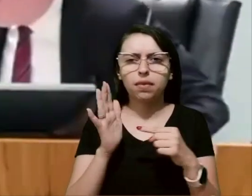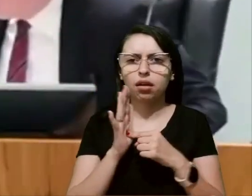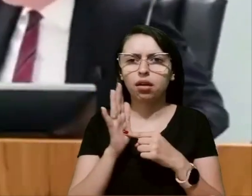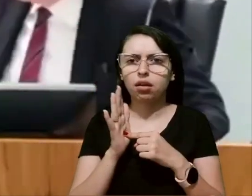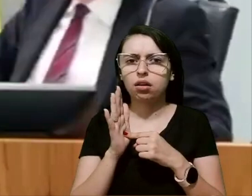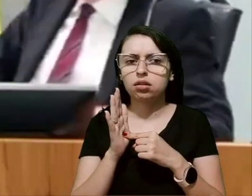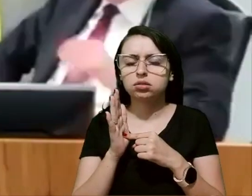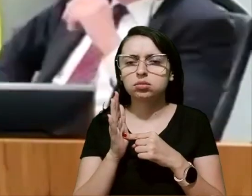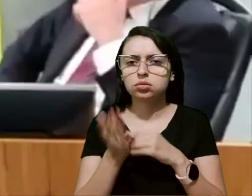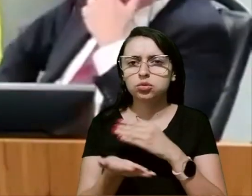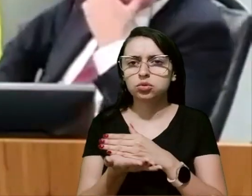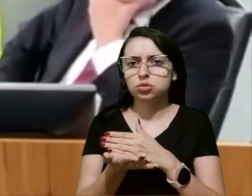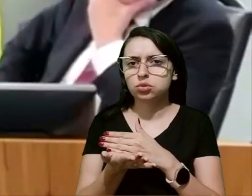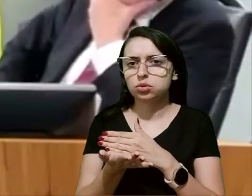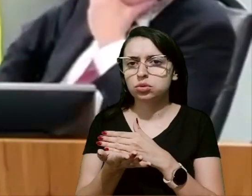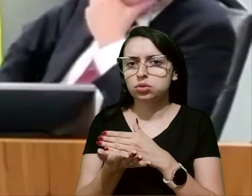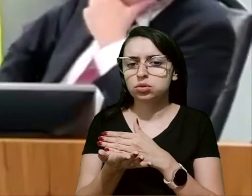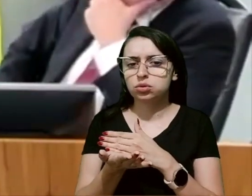o ponto, né,